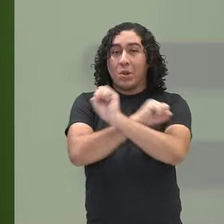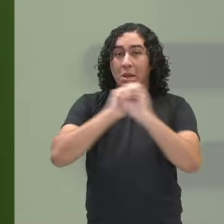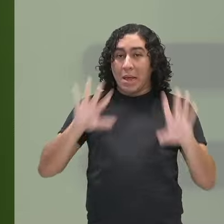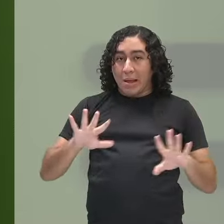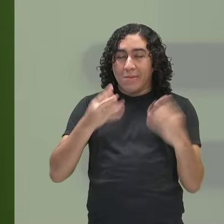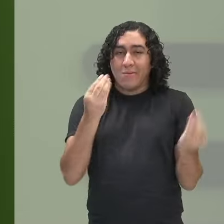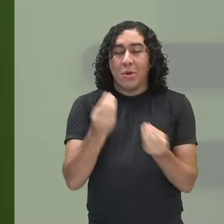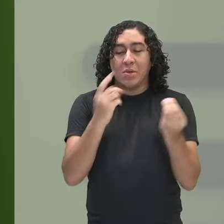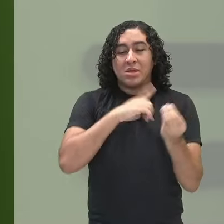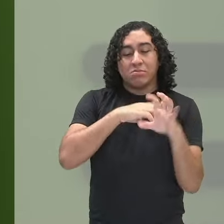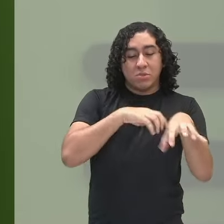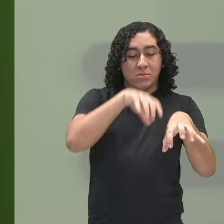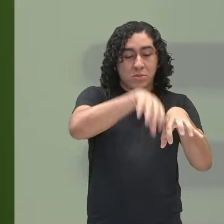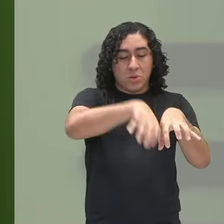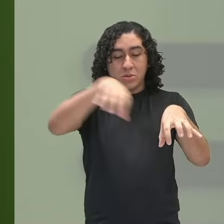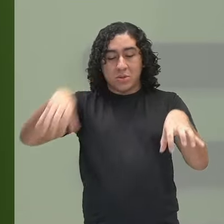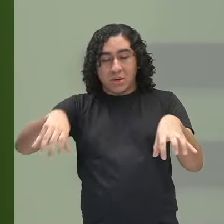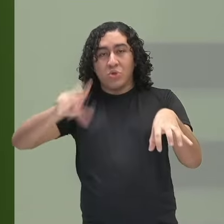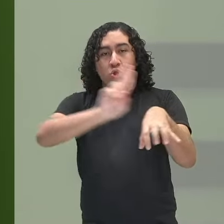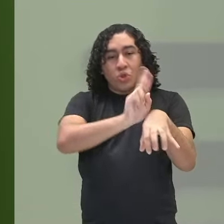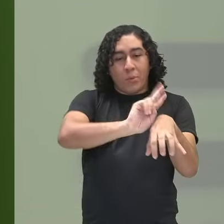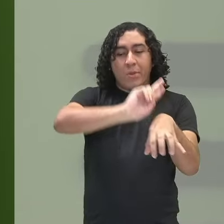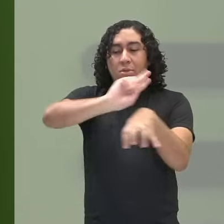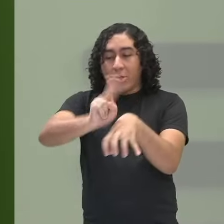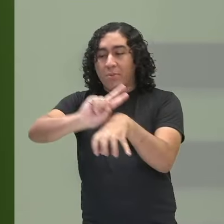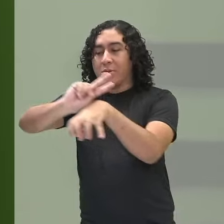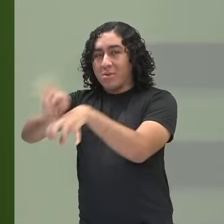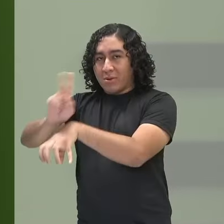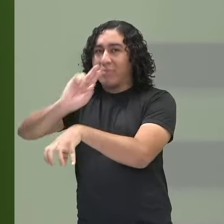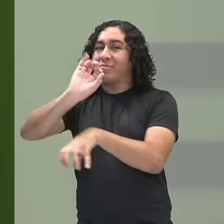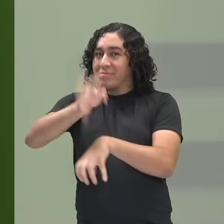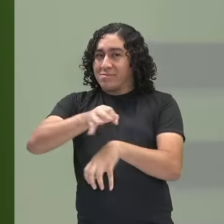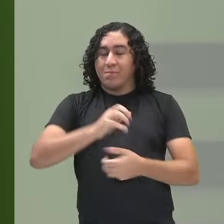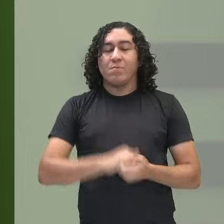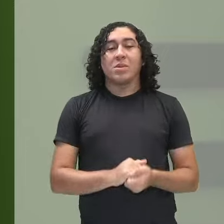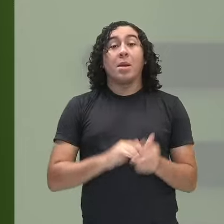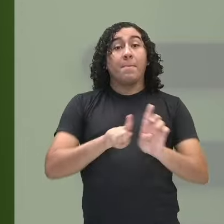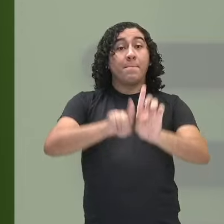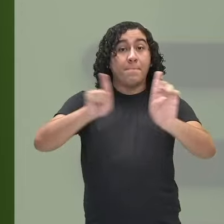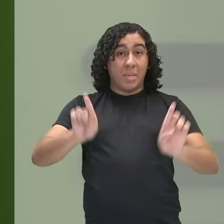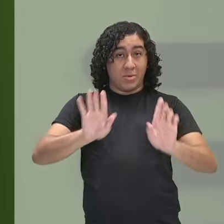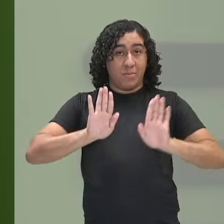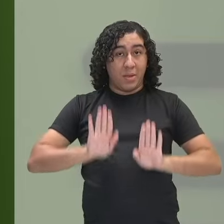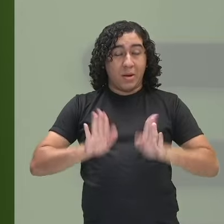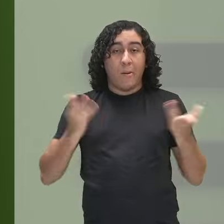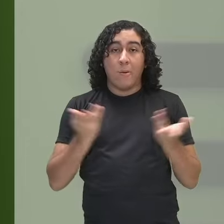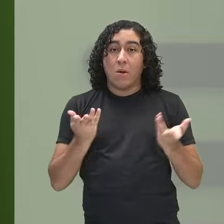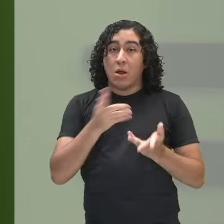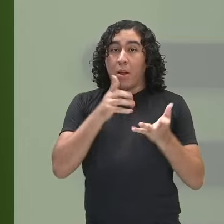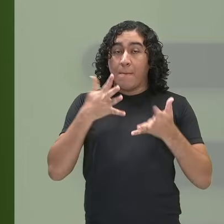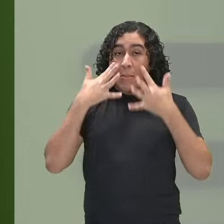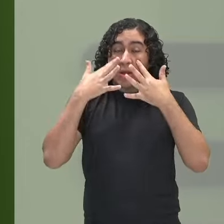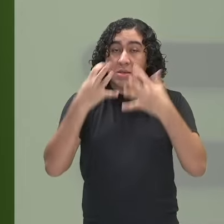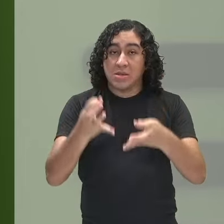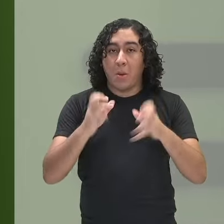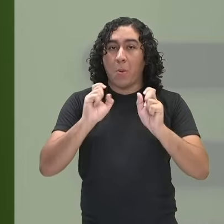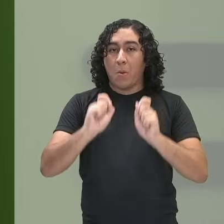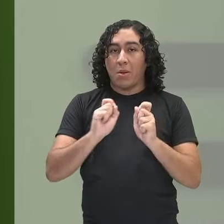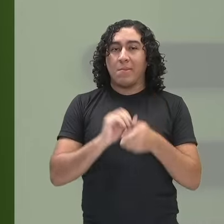é separado em saturado, saturado, supersaturado? Mas eu quero agora que vocês vejam de forma